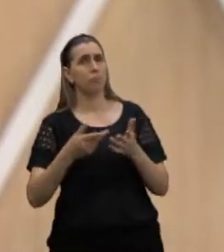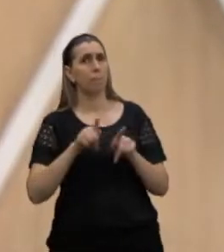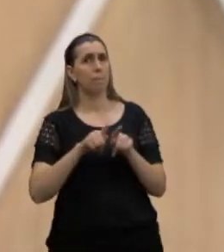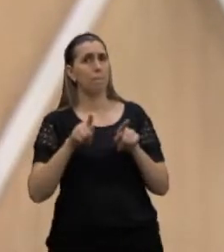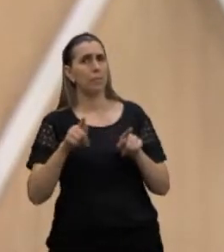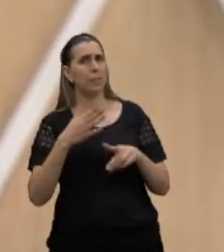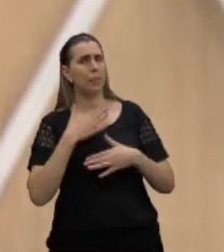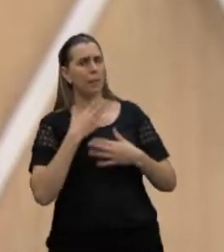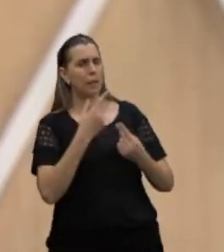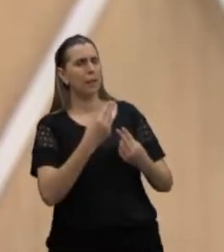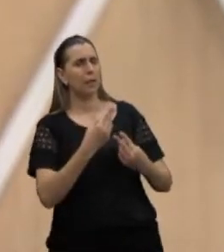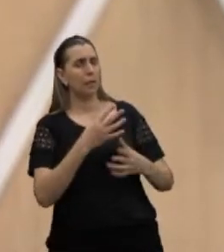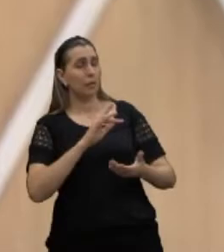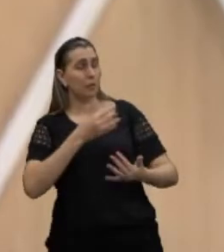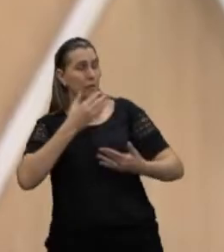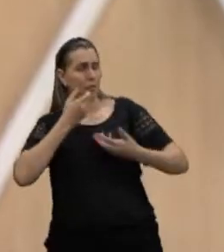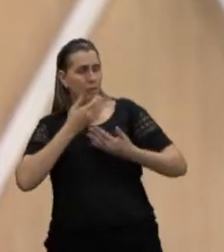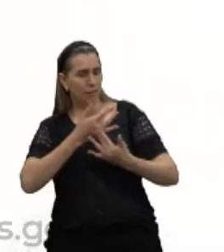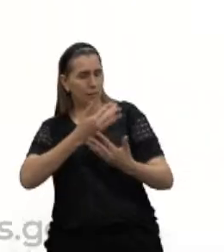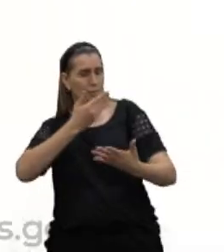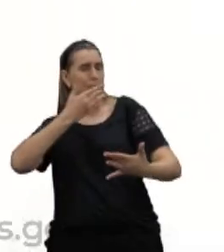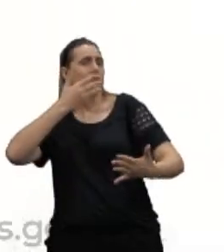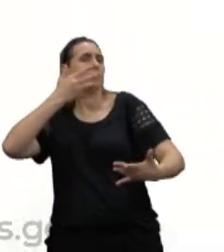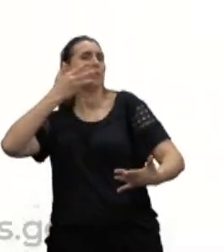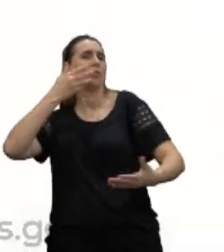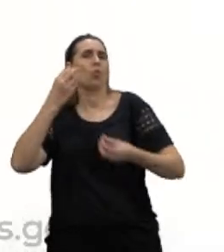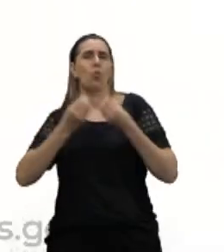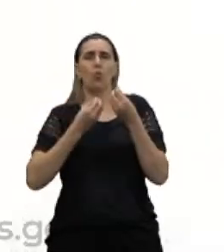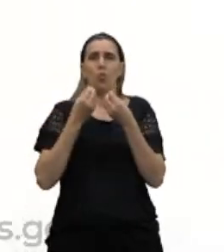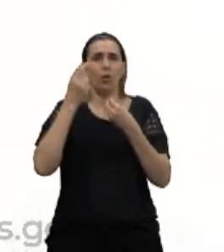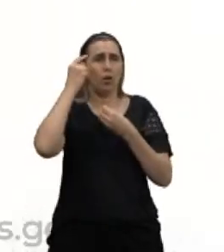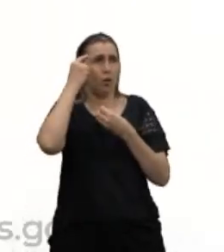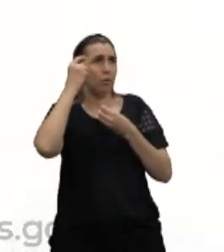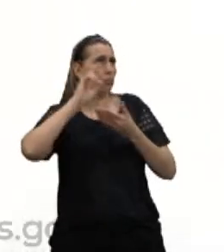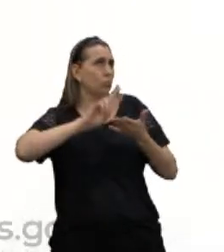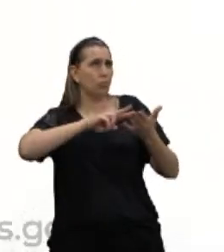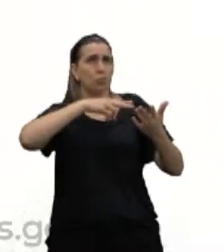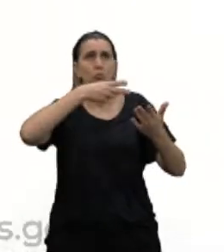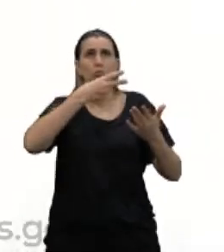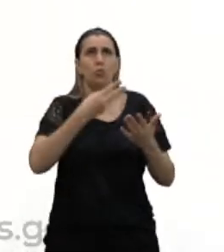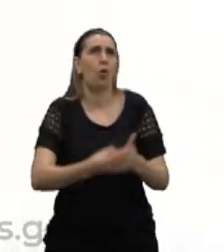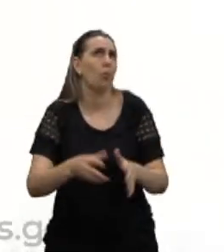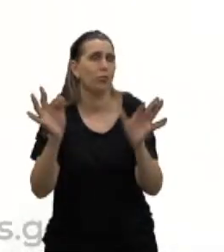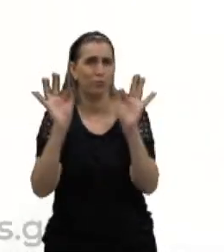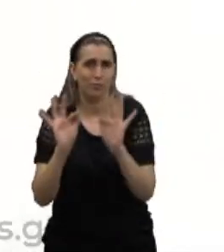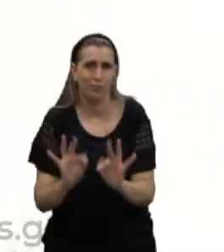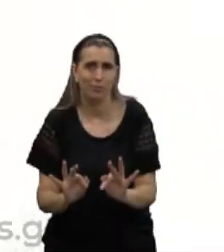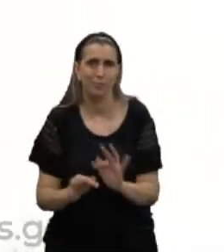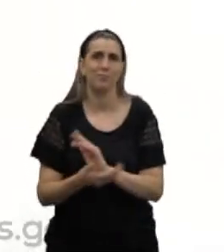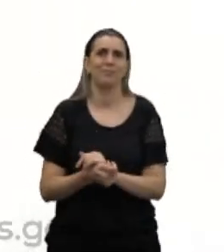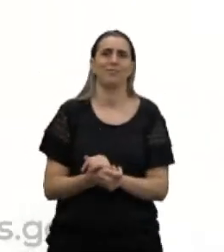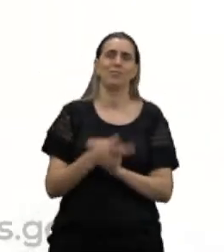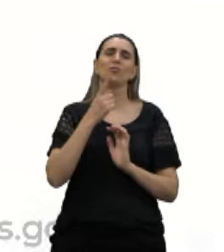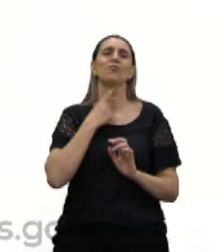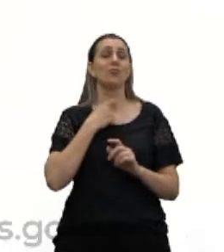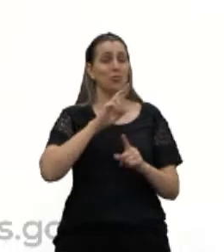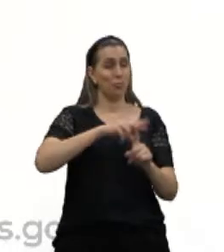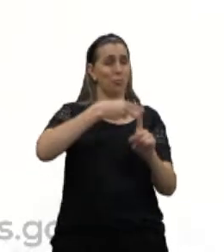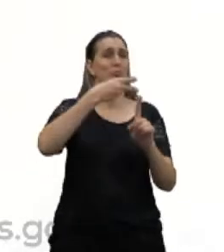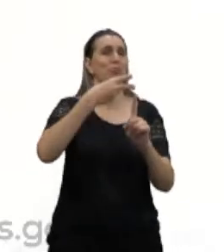mas me parece que radiante seria como se fosse, na minha cabeça, o dobro de feliz. Isso. Gostei do